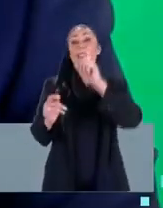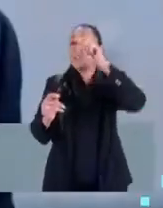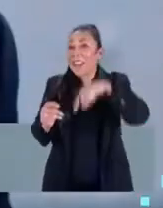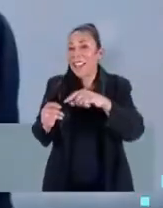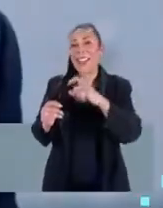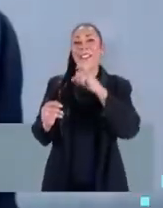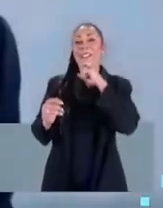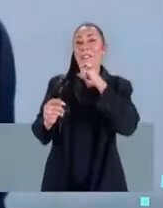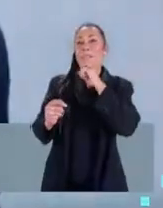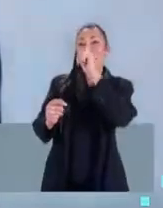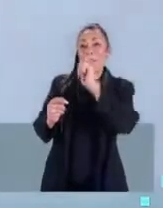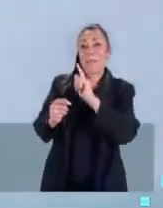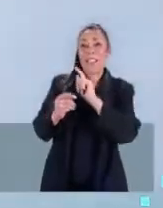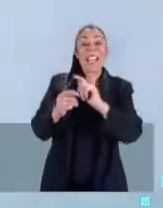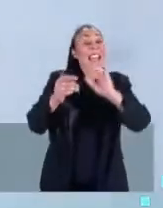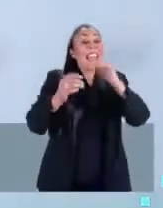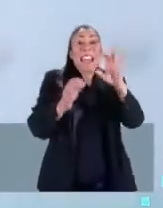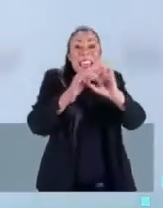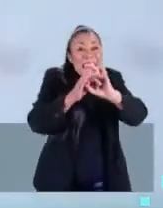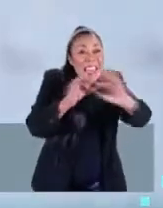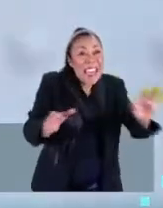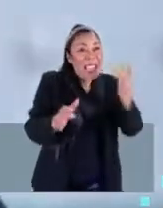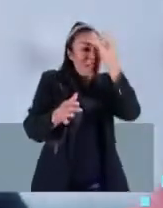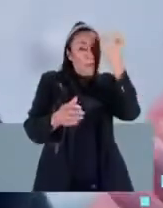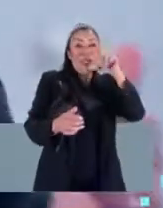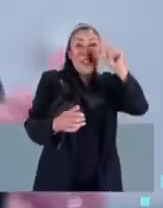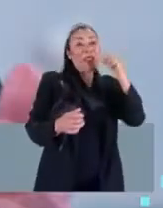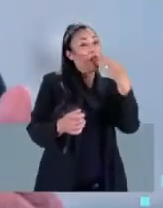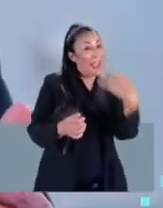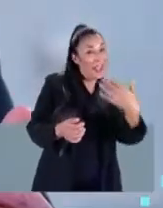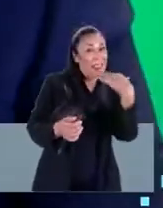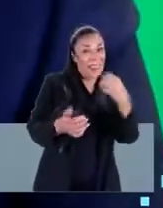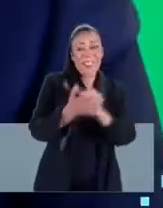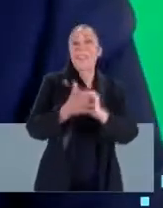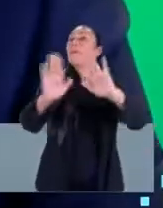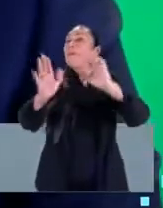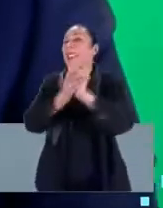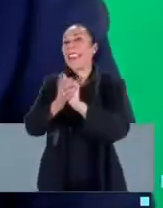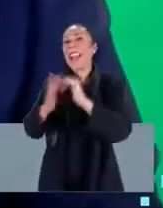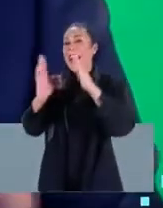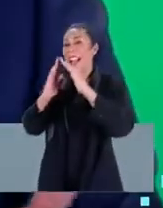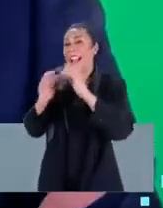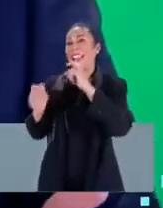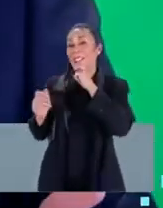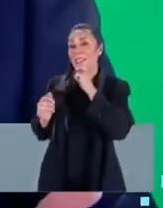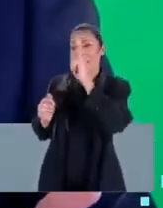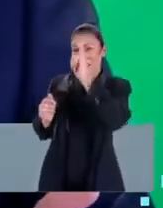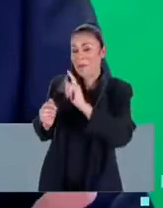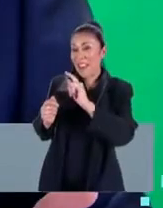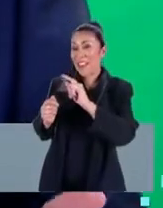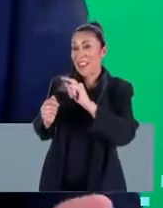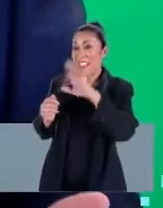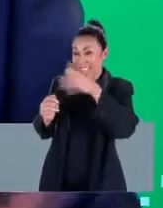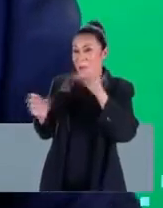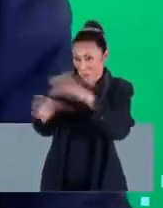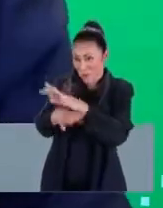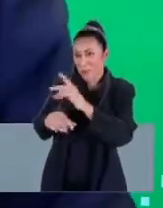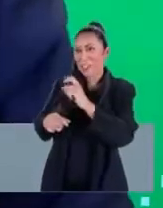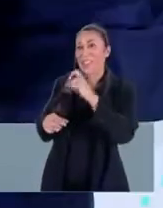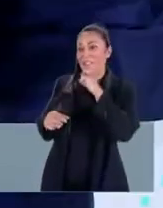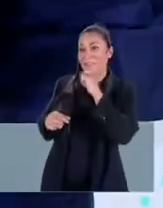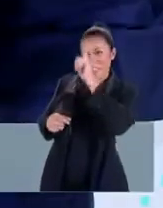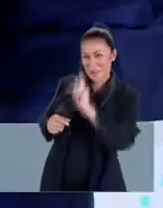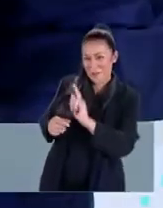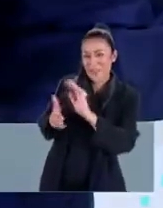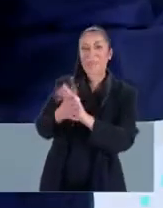escolher a cor, pelo menos o direito de escolher a cor, cara. Não, mas então, acho que a casa verde amarela então, vem com a cor então, verde deixa eu lhe falar uma coisa. Deixa eu lhe